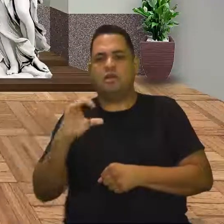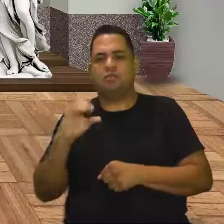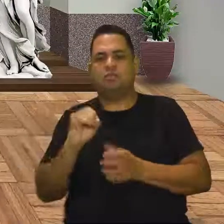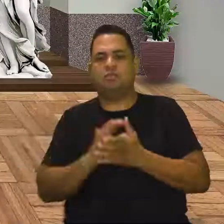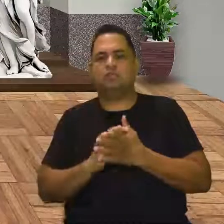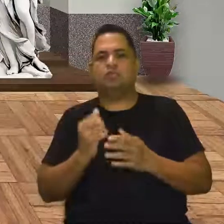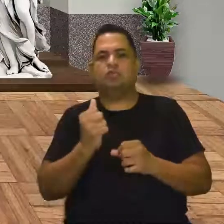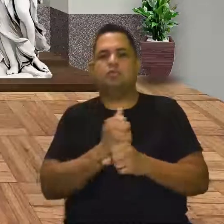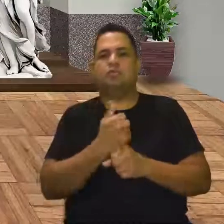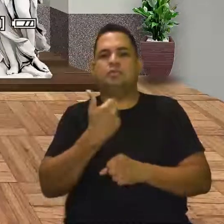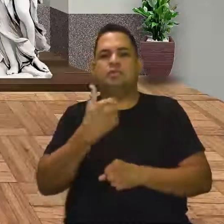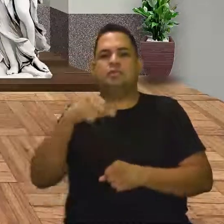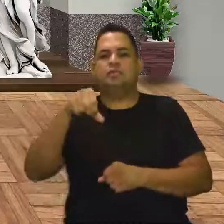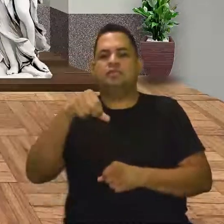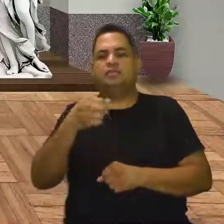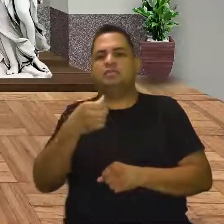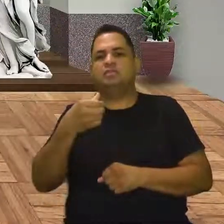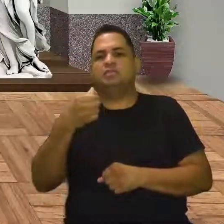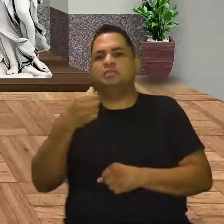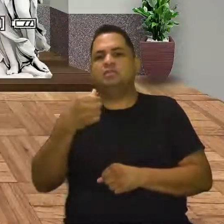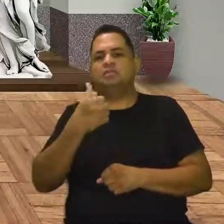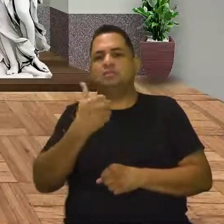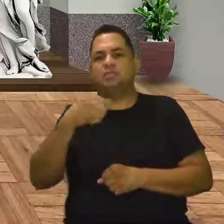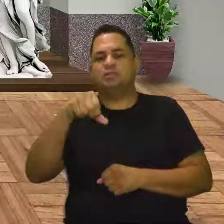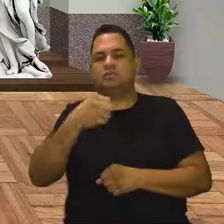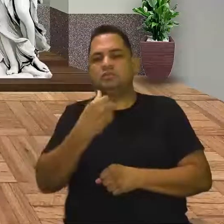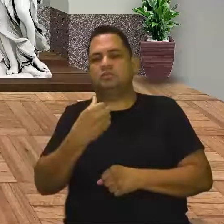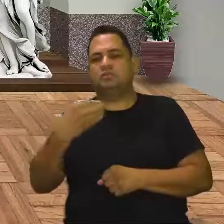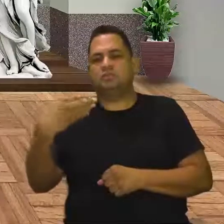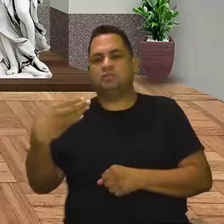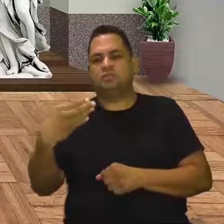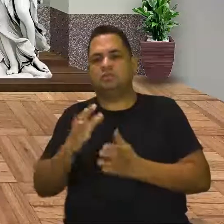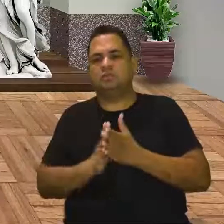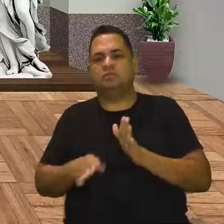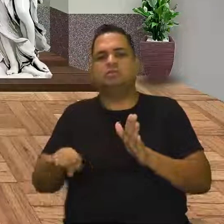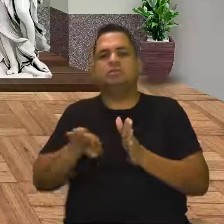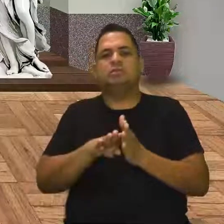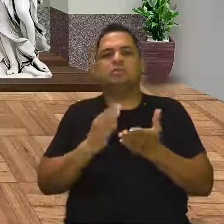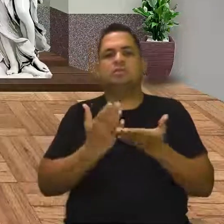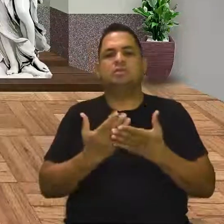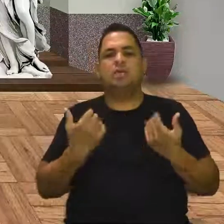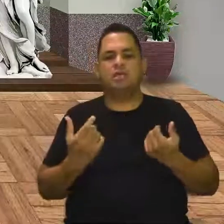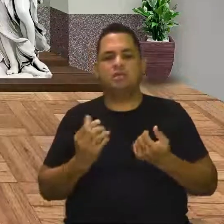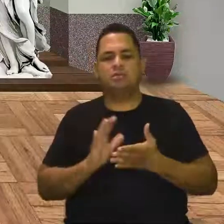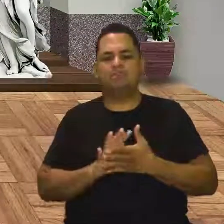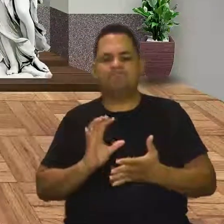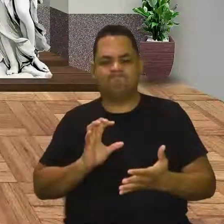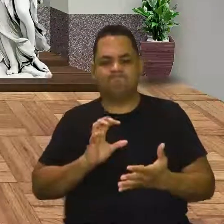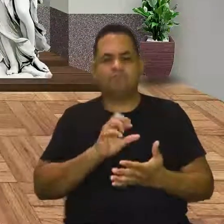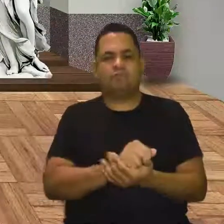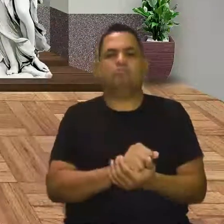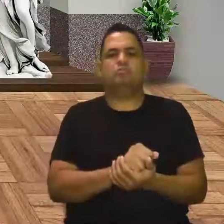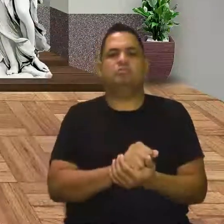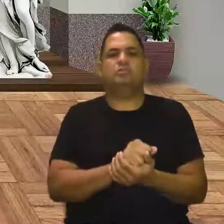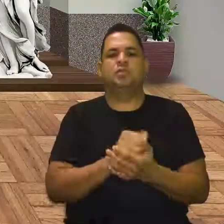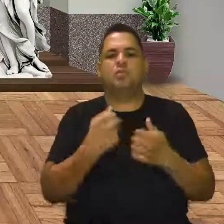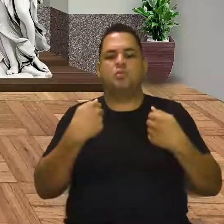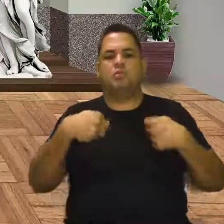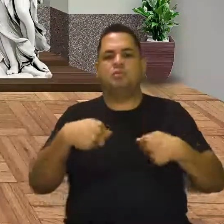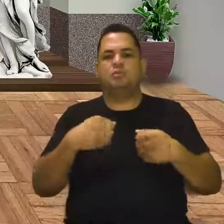1964, os militares chegam e acabam assumindo o poder. E aí, senhores, eles vão